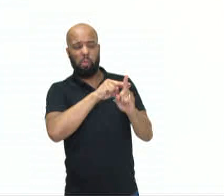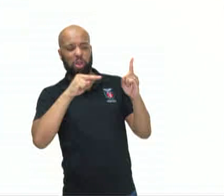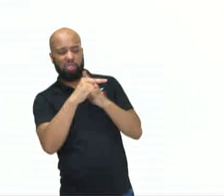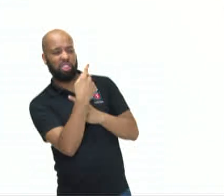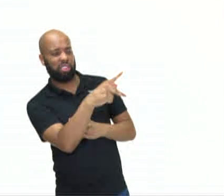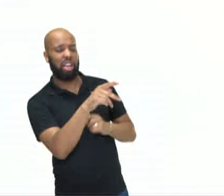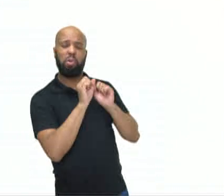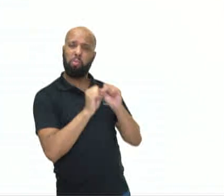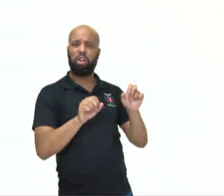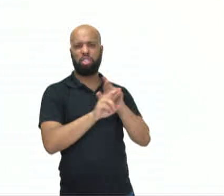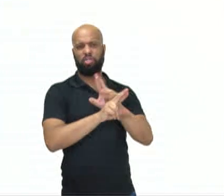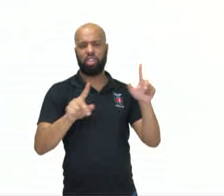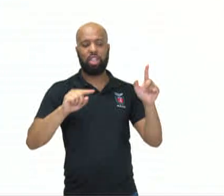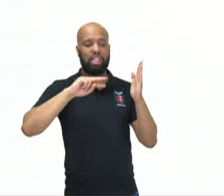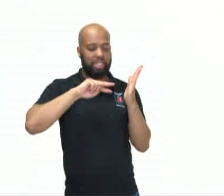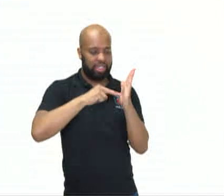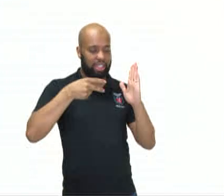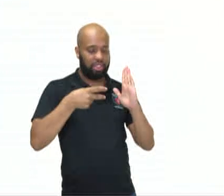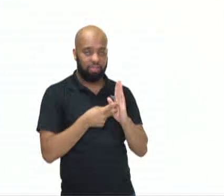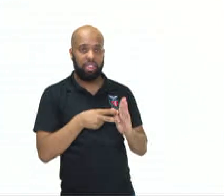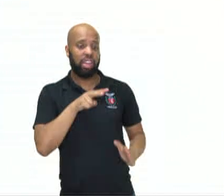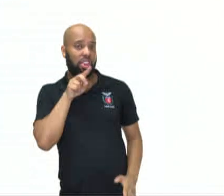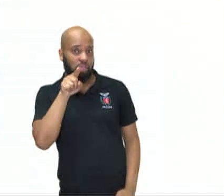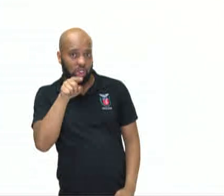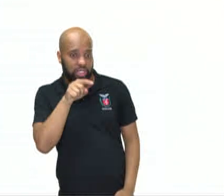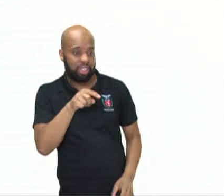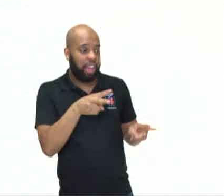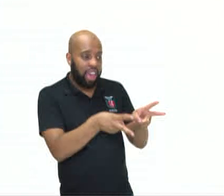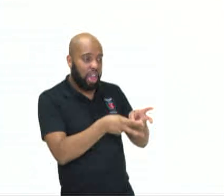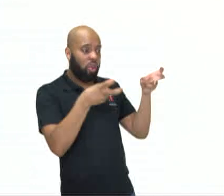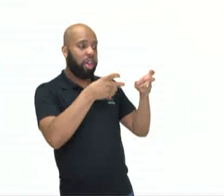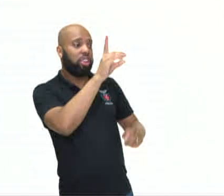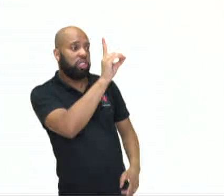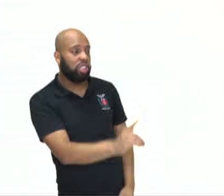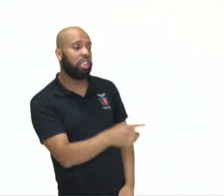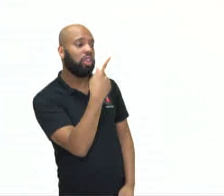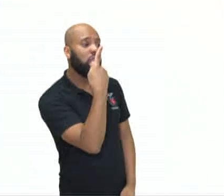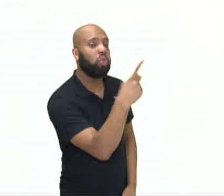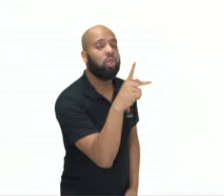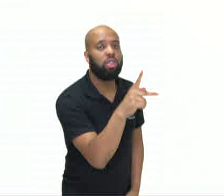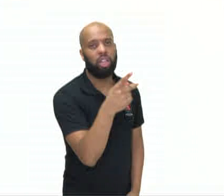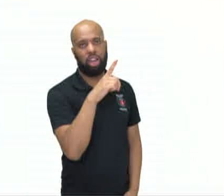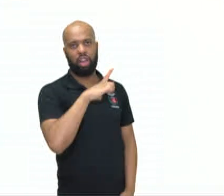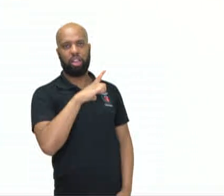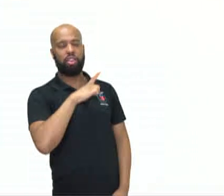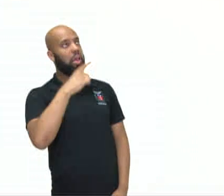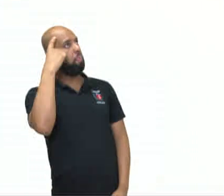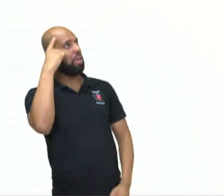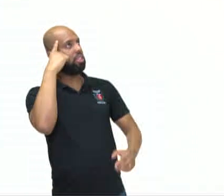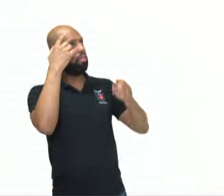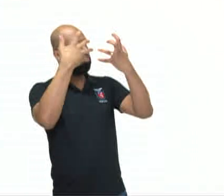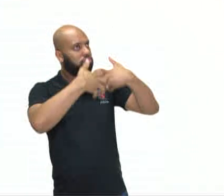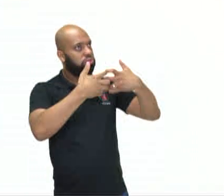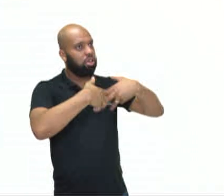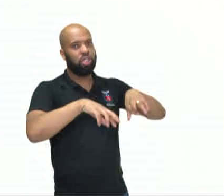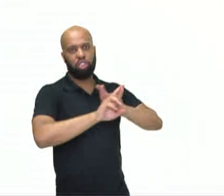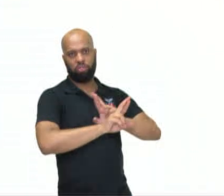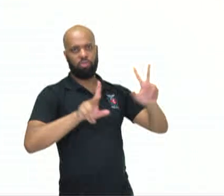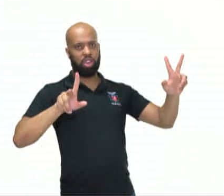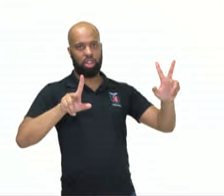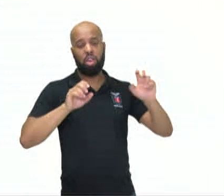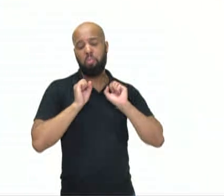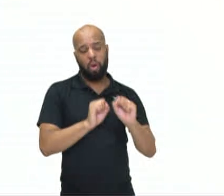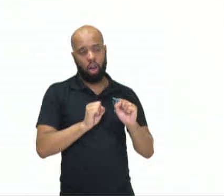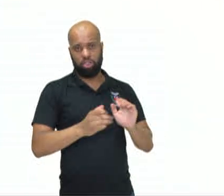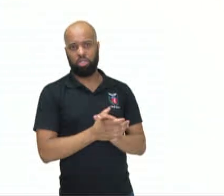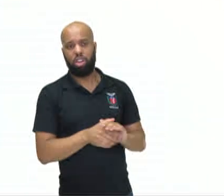seu interlocutor. Quer dizer que reconhece o direito deste interlocutor de pensar como pensa e ser como